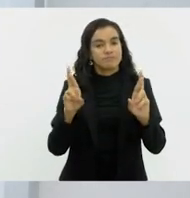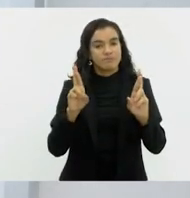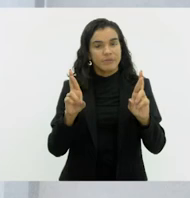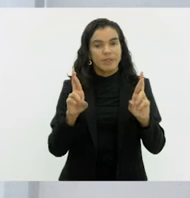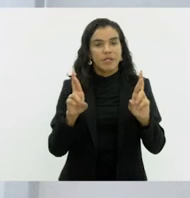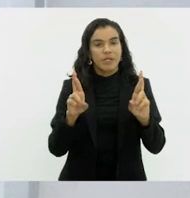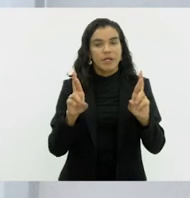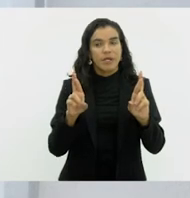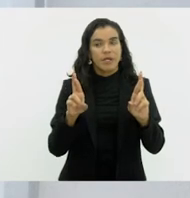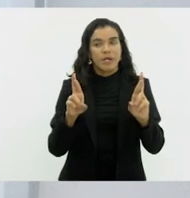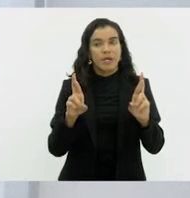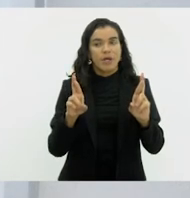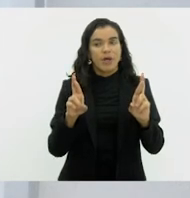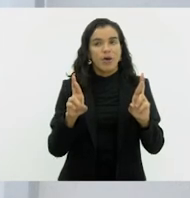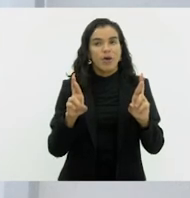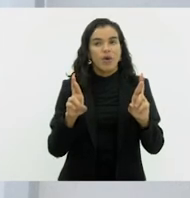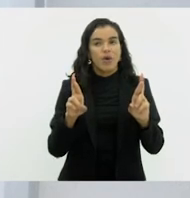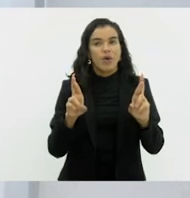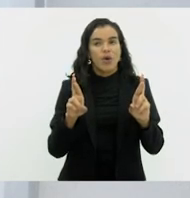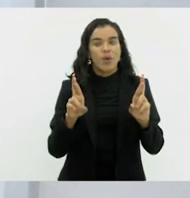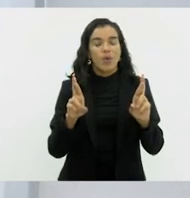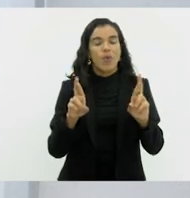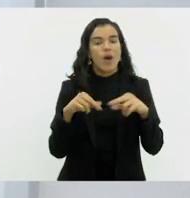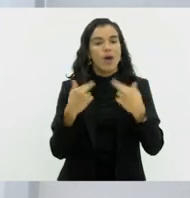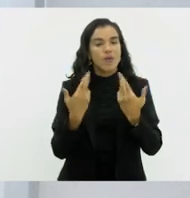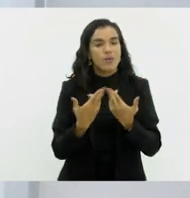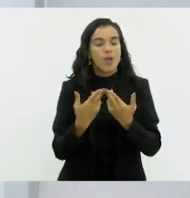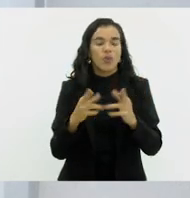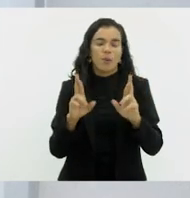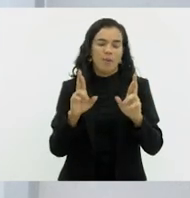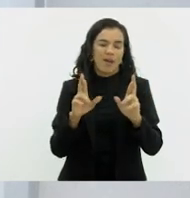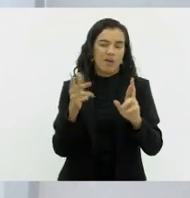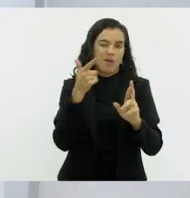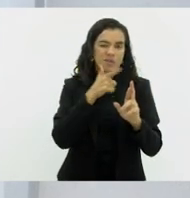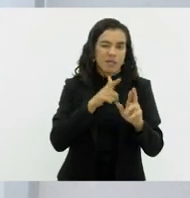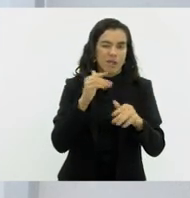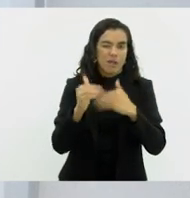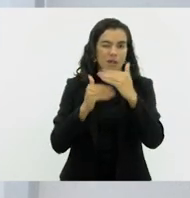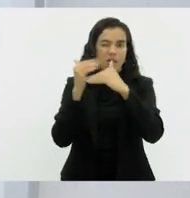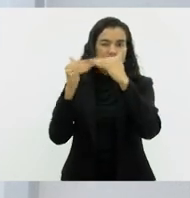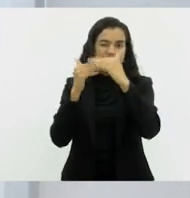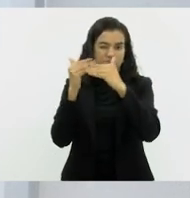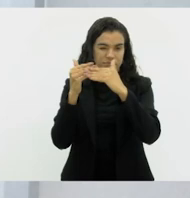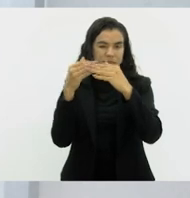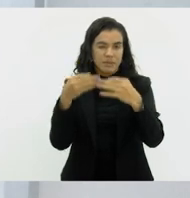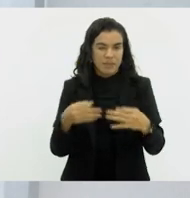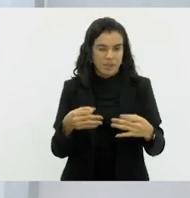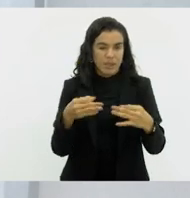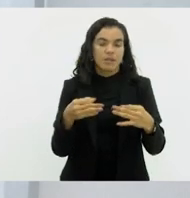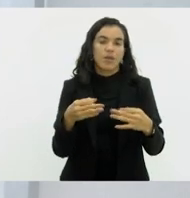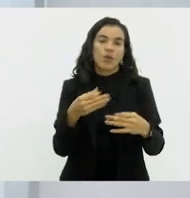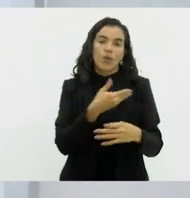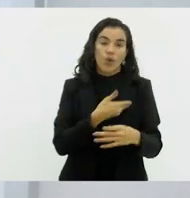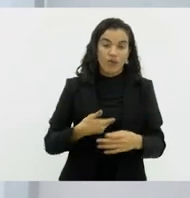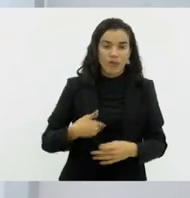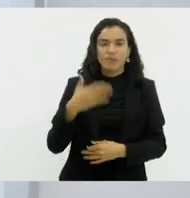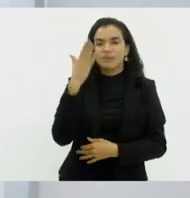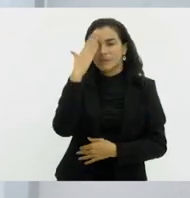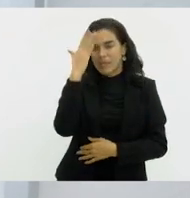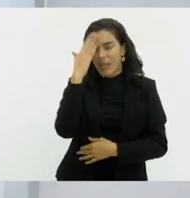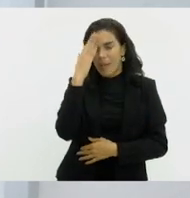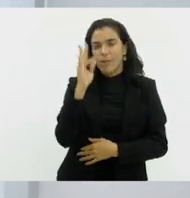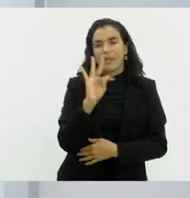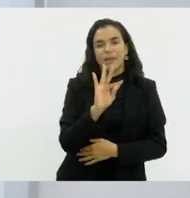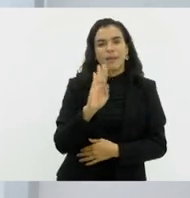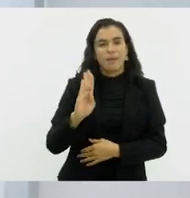aqui nessa reunião alguns avanços que a gente possa ter certeza que o governo sabe que